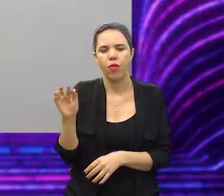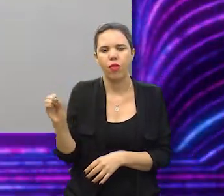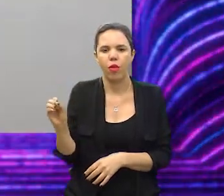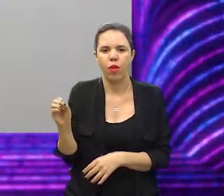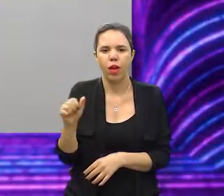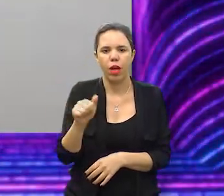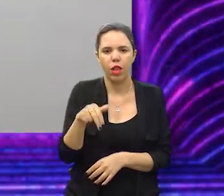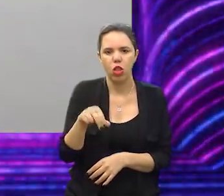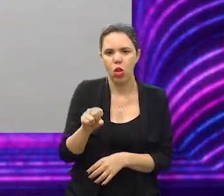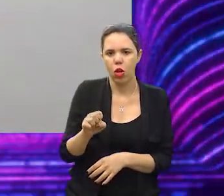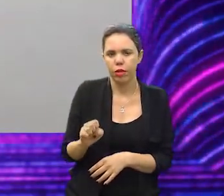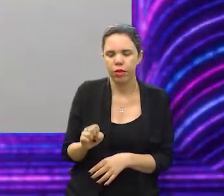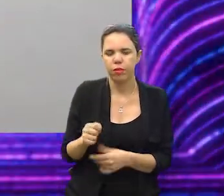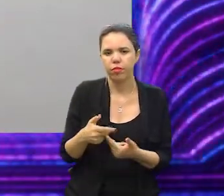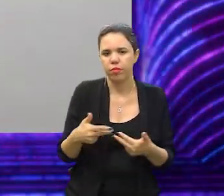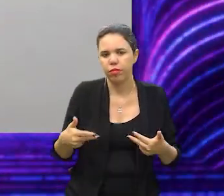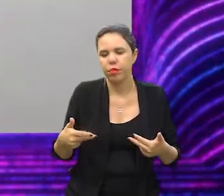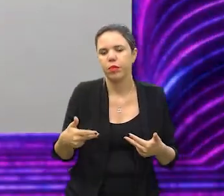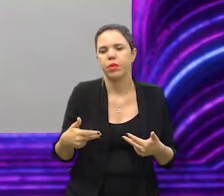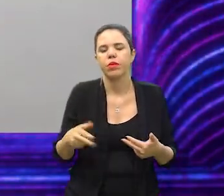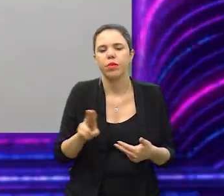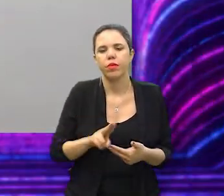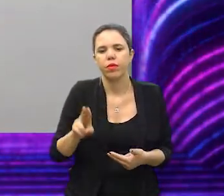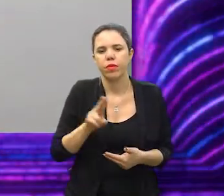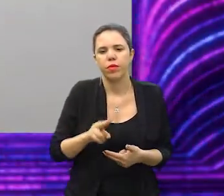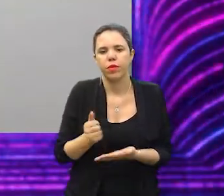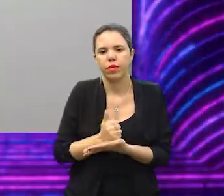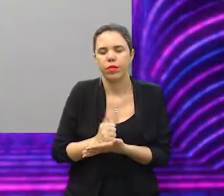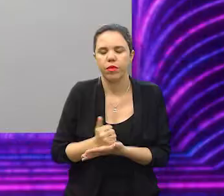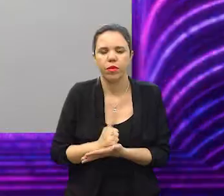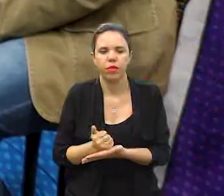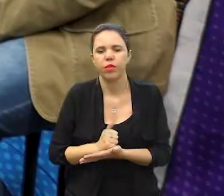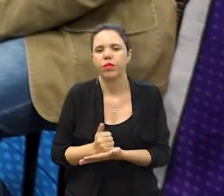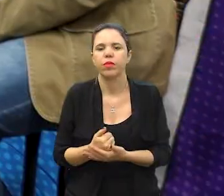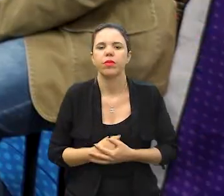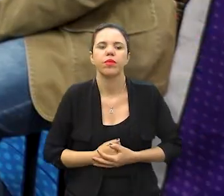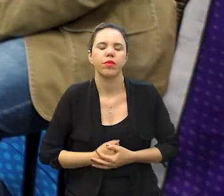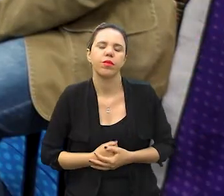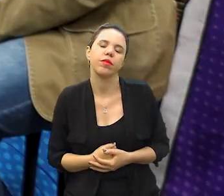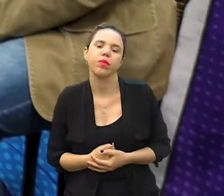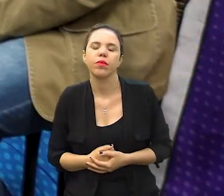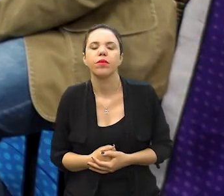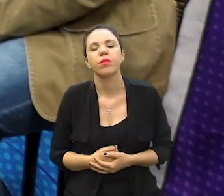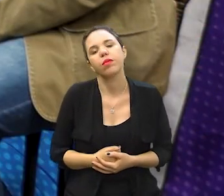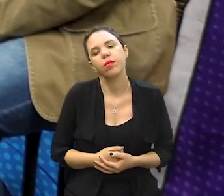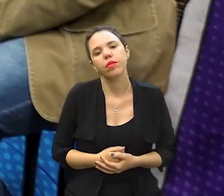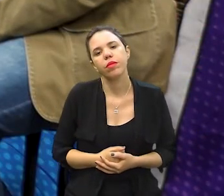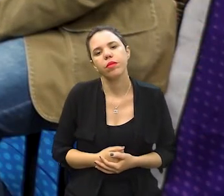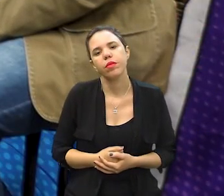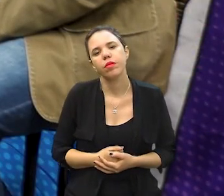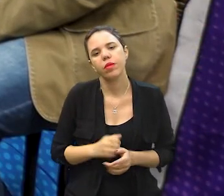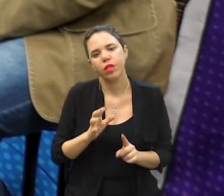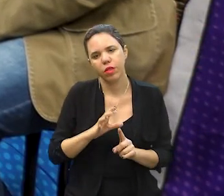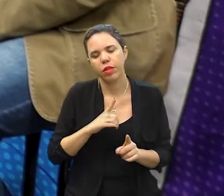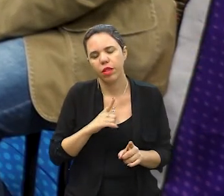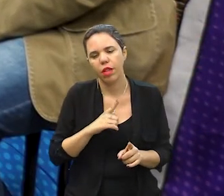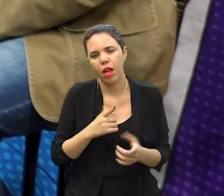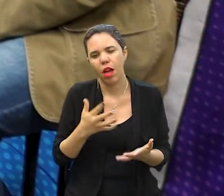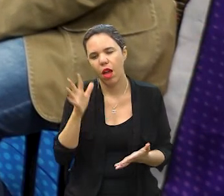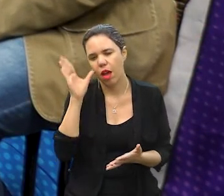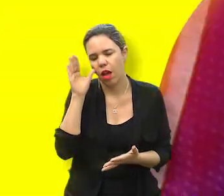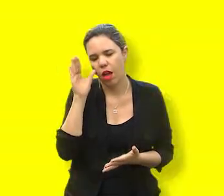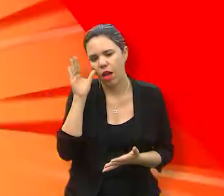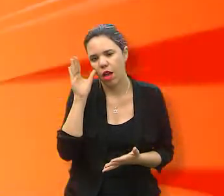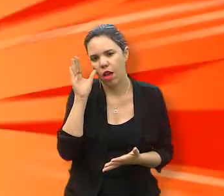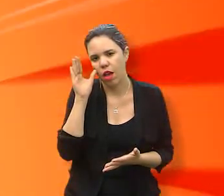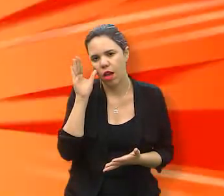anões, enfim, as raças aí que são utilizadas nos jogos de RPG. Ô, então, Wagner, tem total influência, né? Agora eu fiquei curioso,